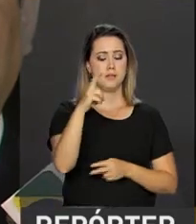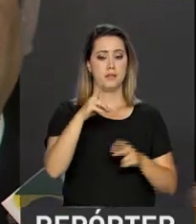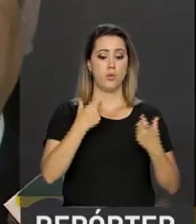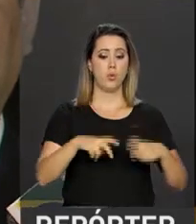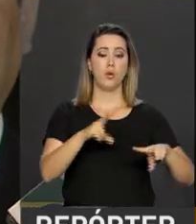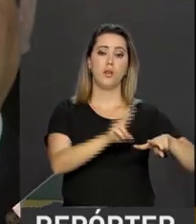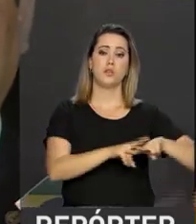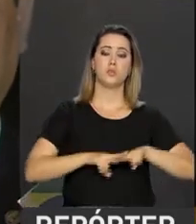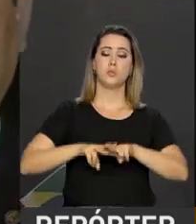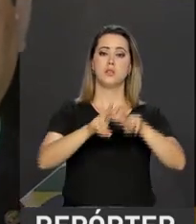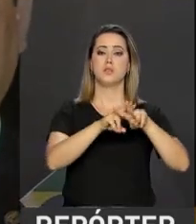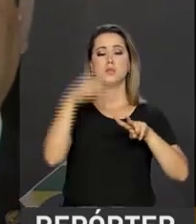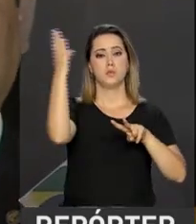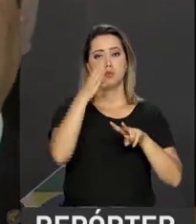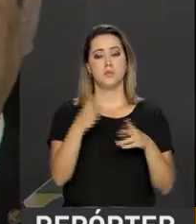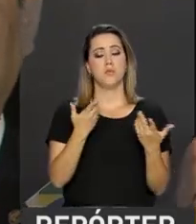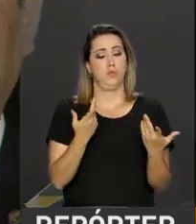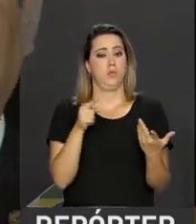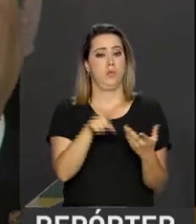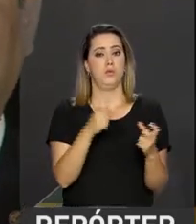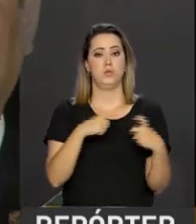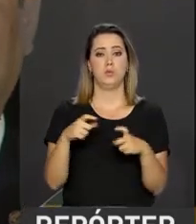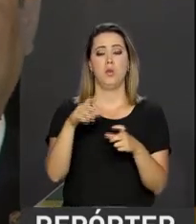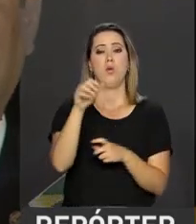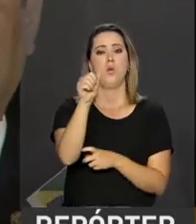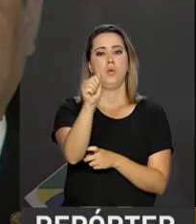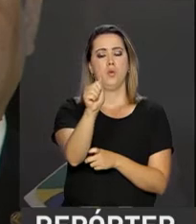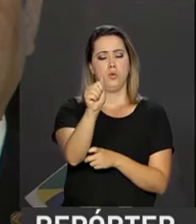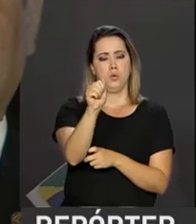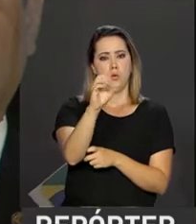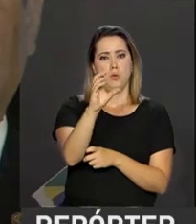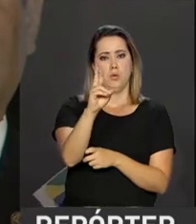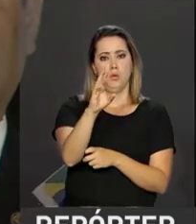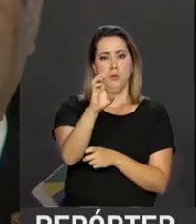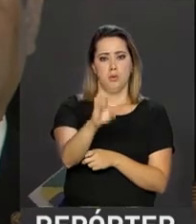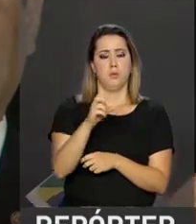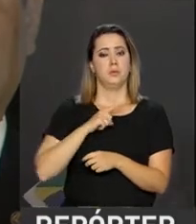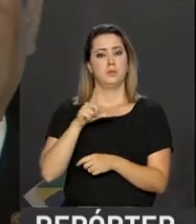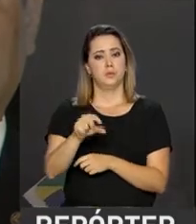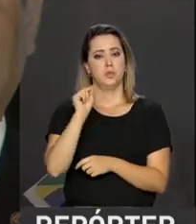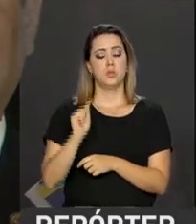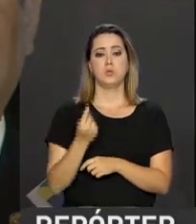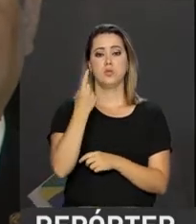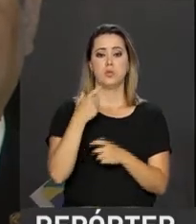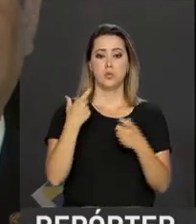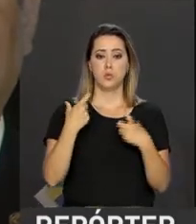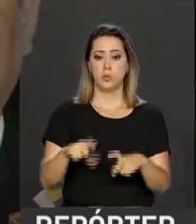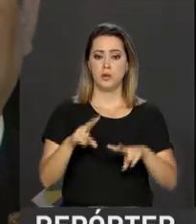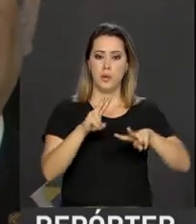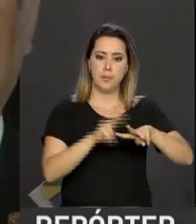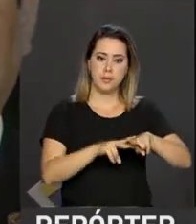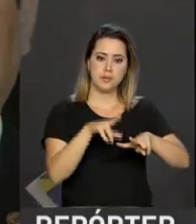Brasil e presídios estaduais naqueles que acolham, onde o Acre vai ter, a partir desse encontro, a decisão de um presídio federal